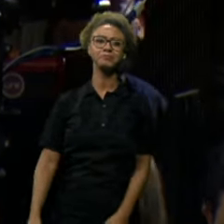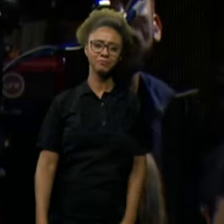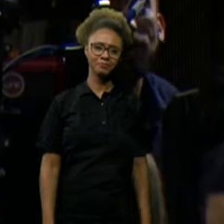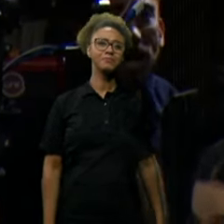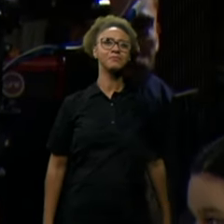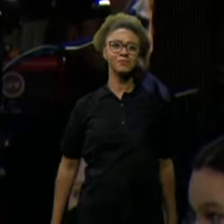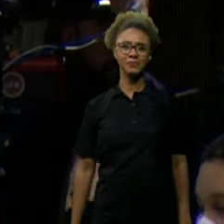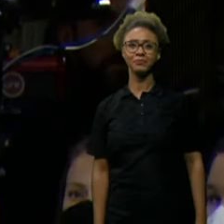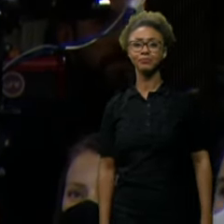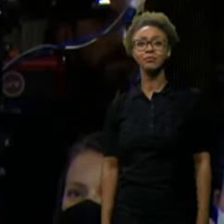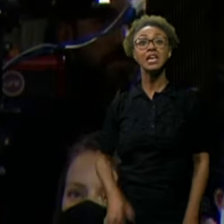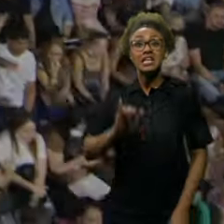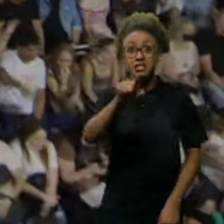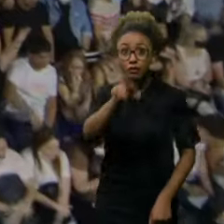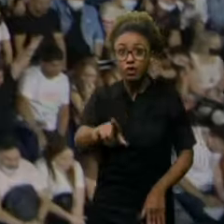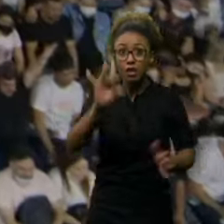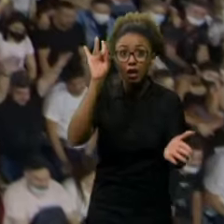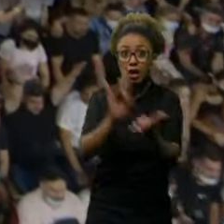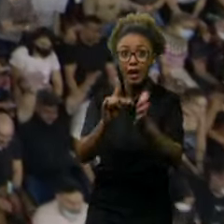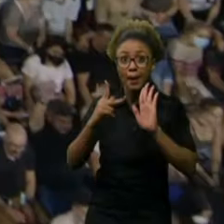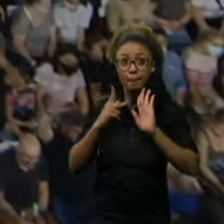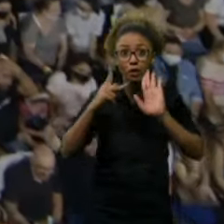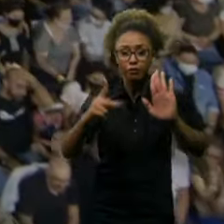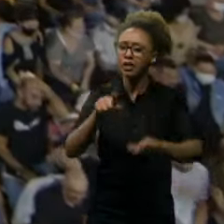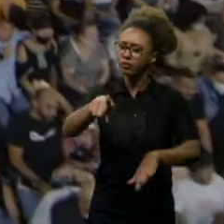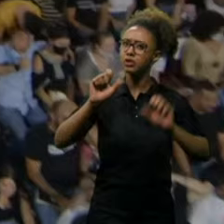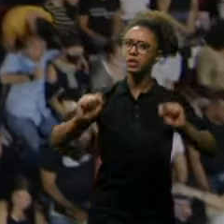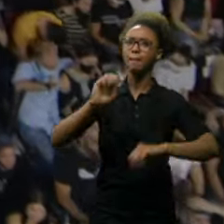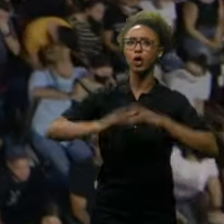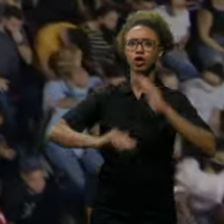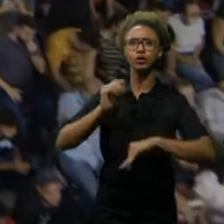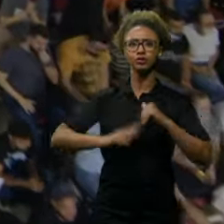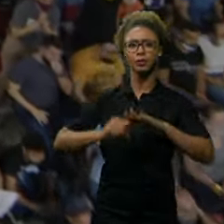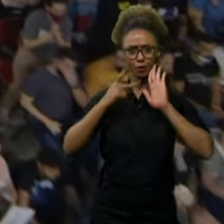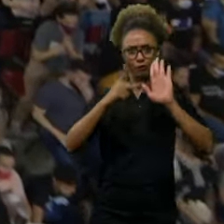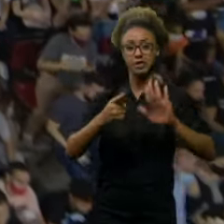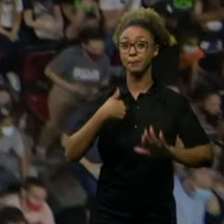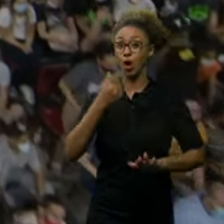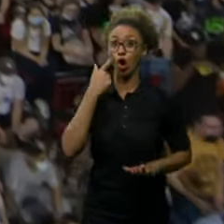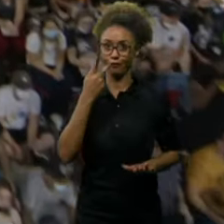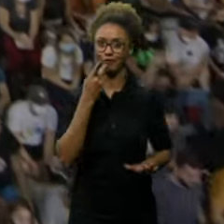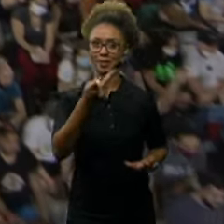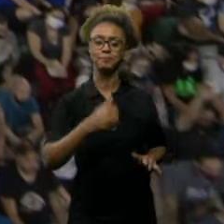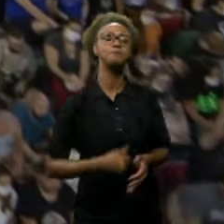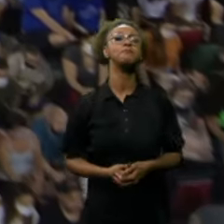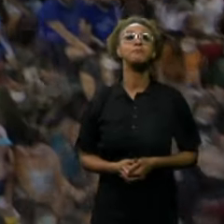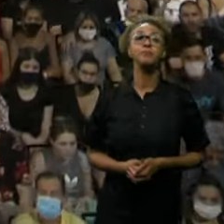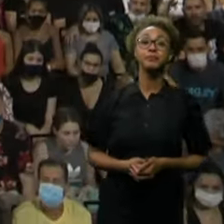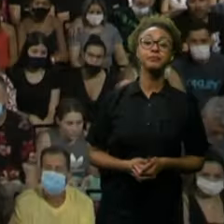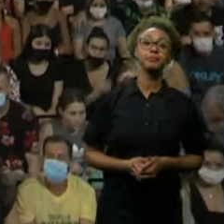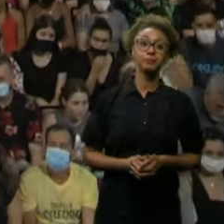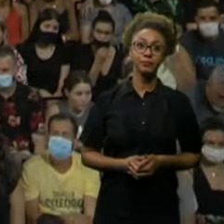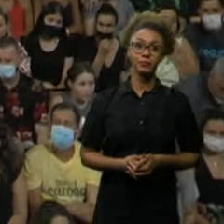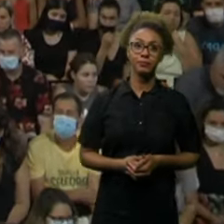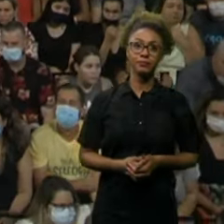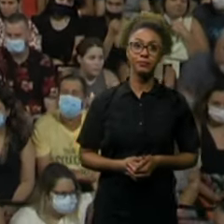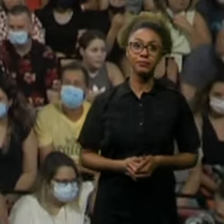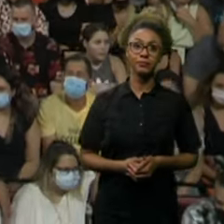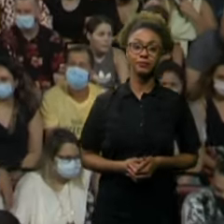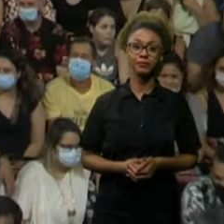e se tu és profeta profetizasse alguém o que eu vou lhe dizer se não é